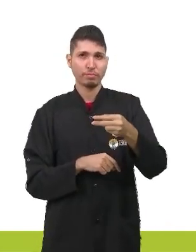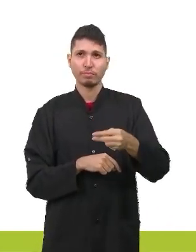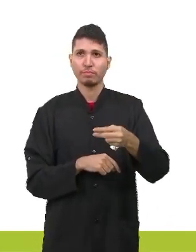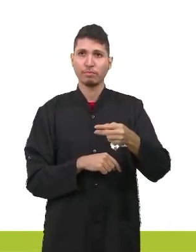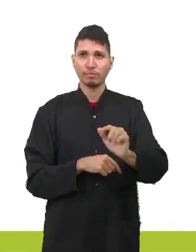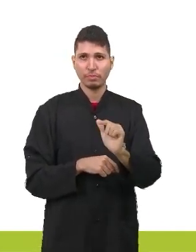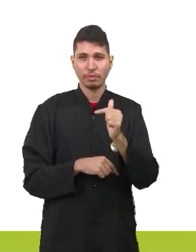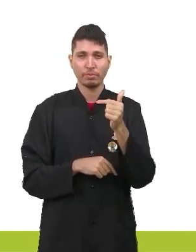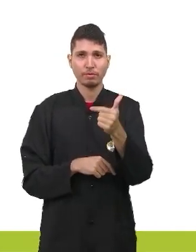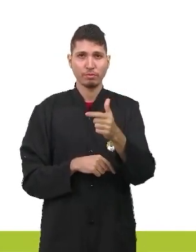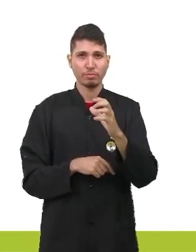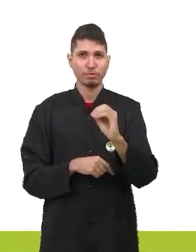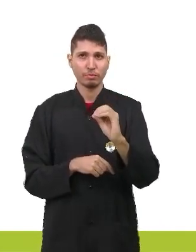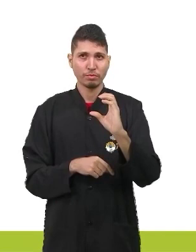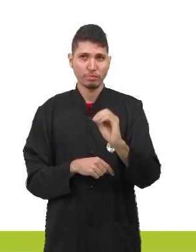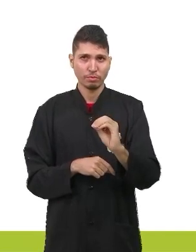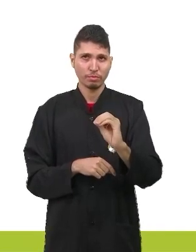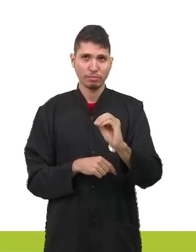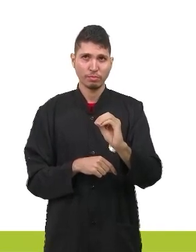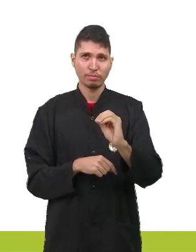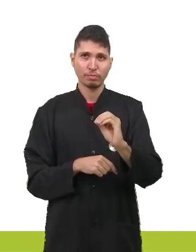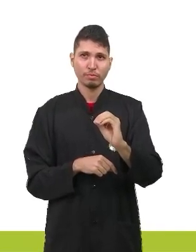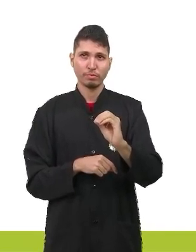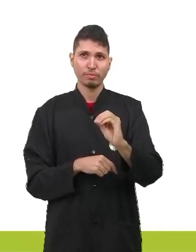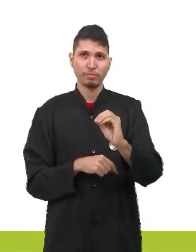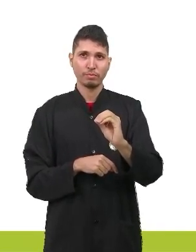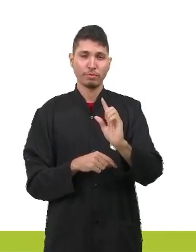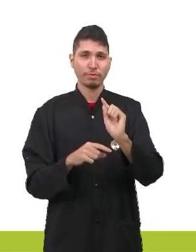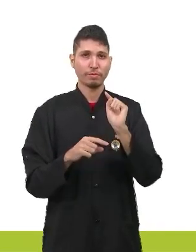200, vezes 5 ao quadrado,